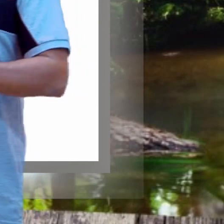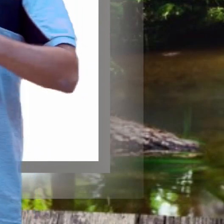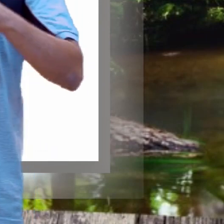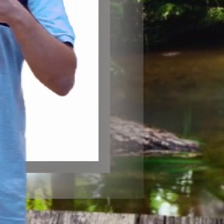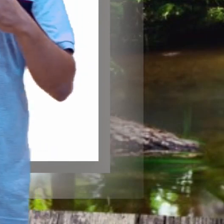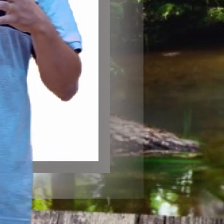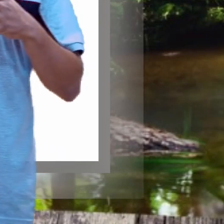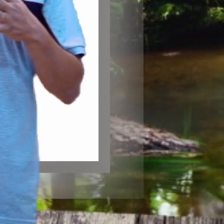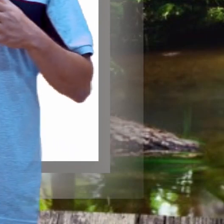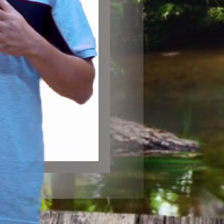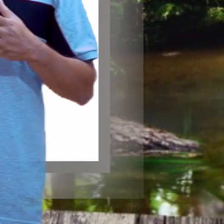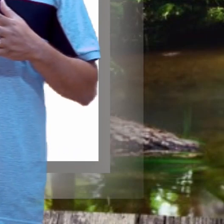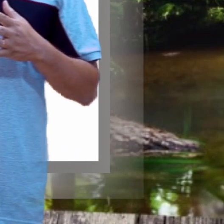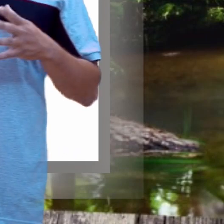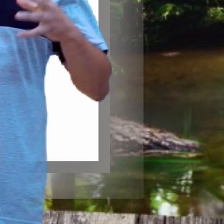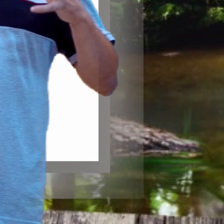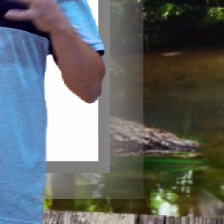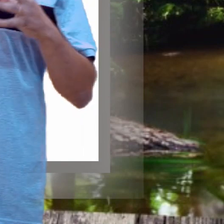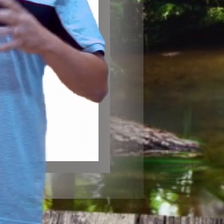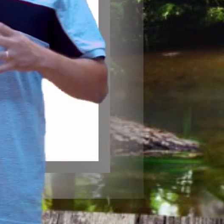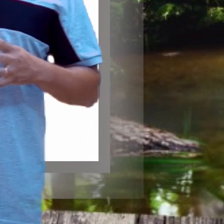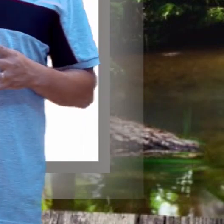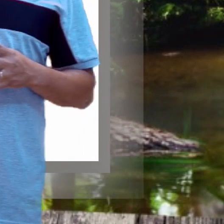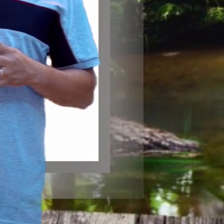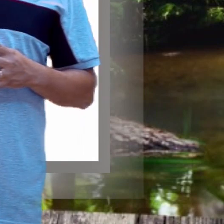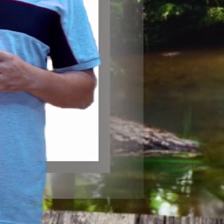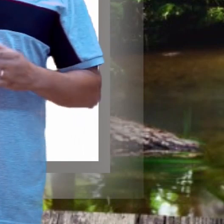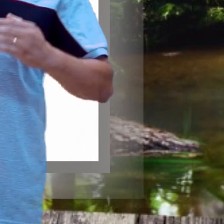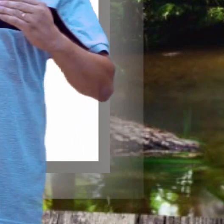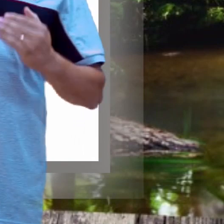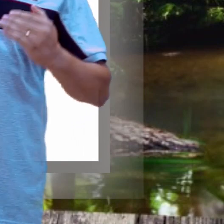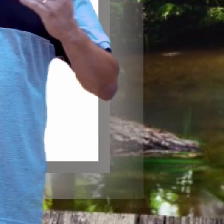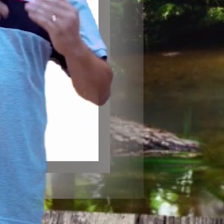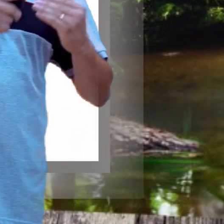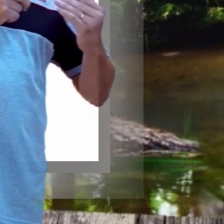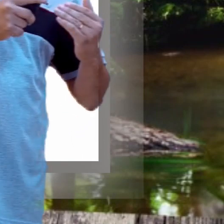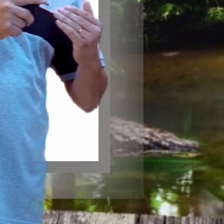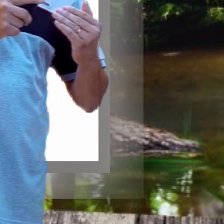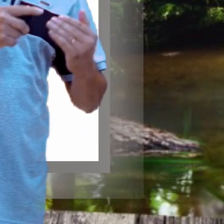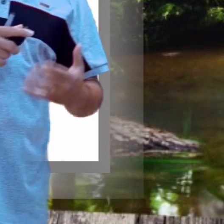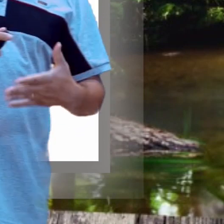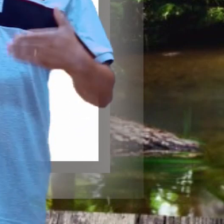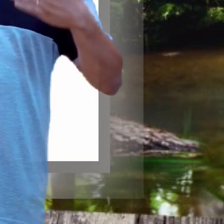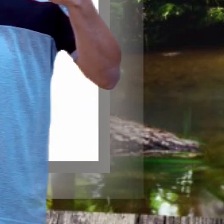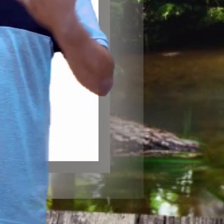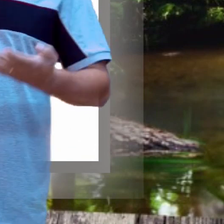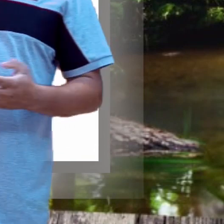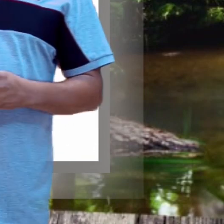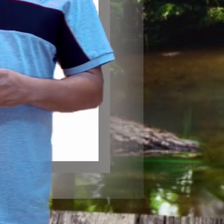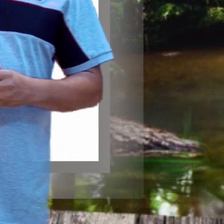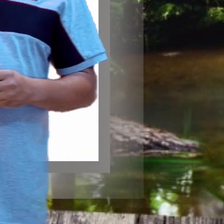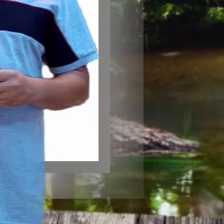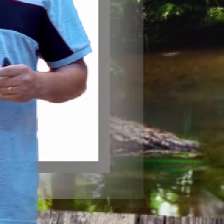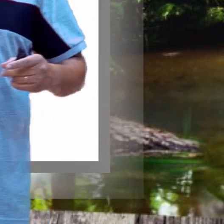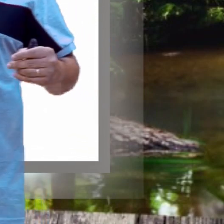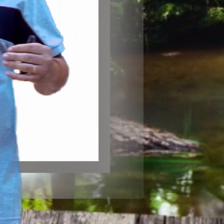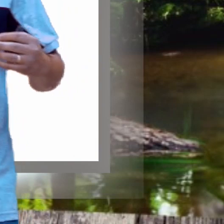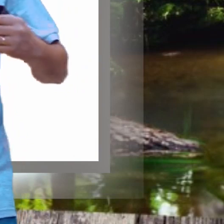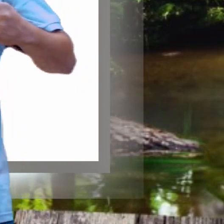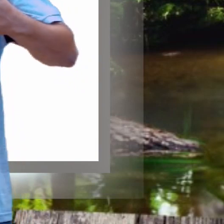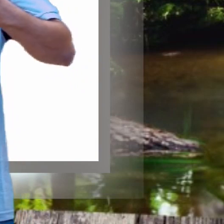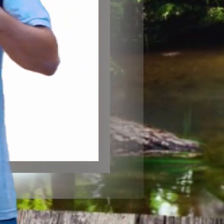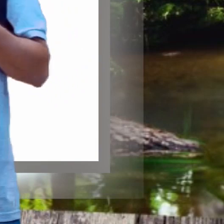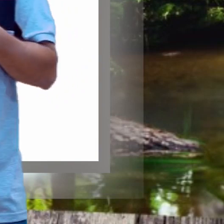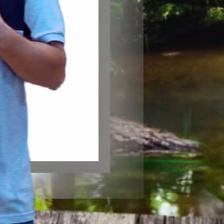muro não precisa do cimento, né, para colar um tijolo no outro, a mesma coisa é o tecido. Ele é formado por várias células, mas essas